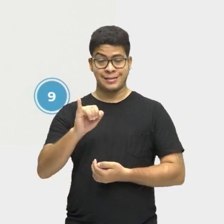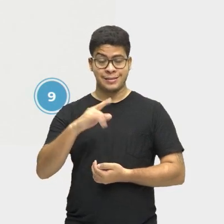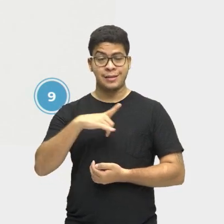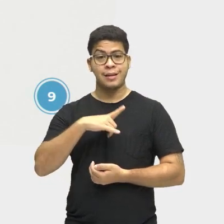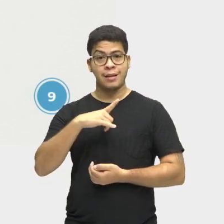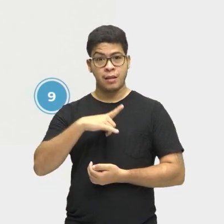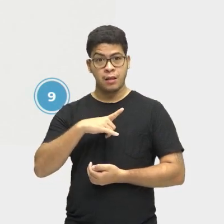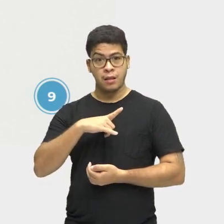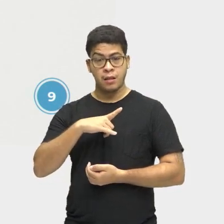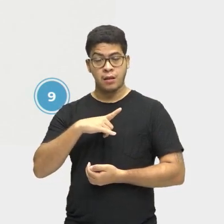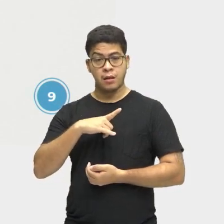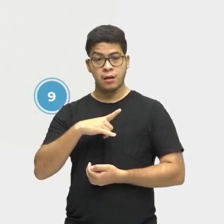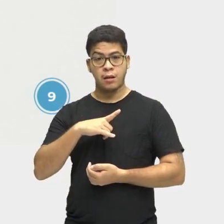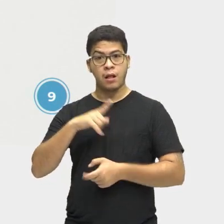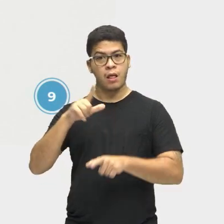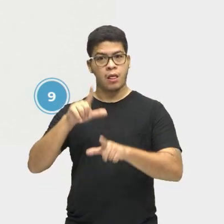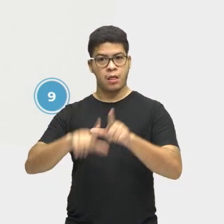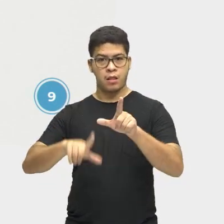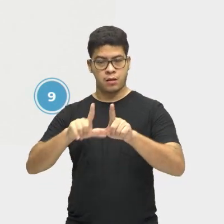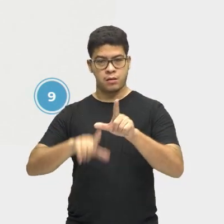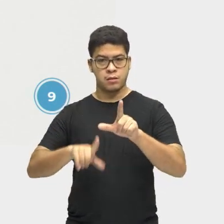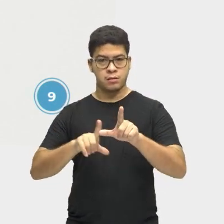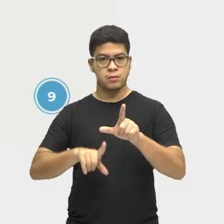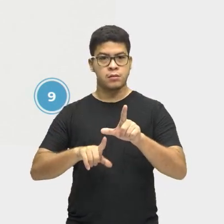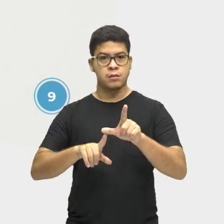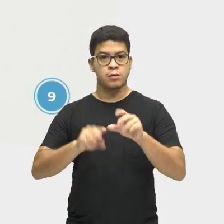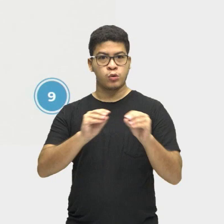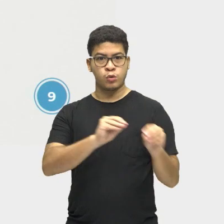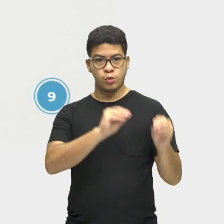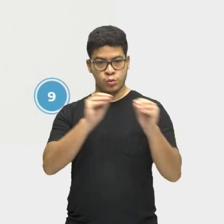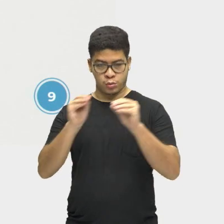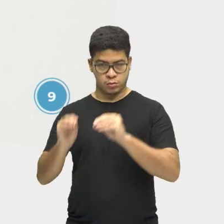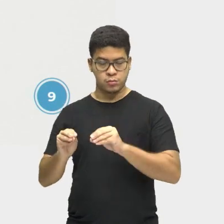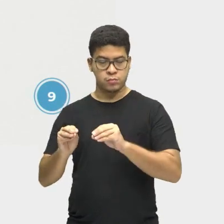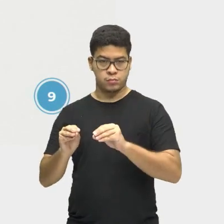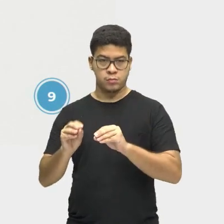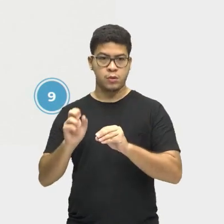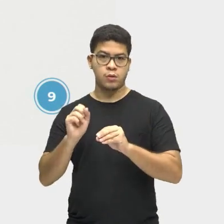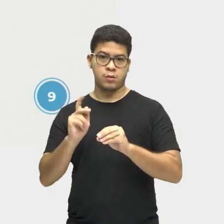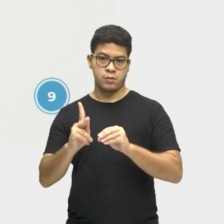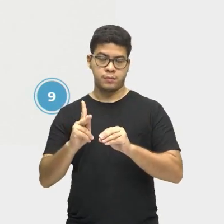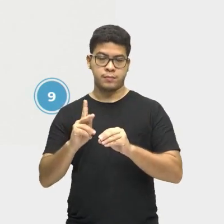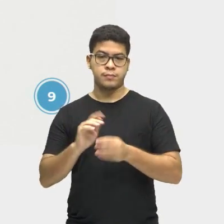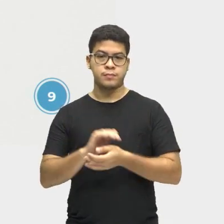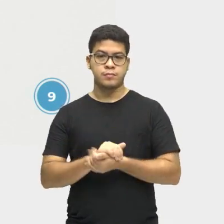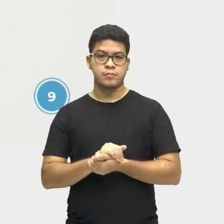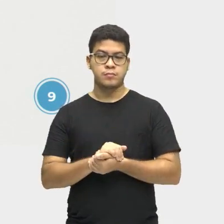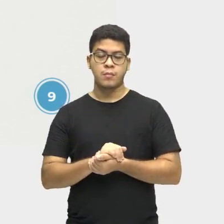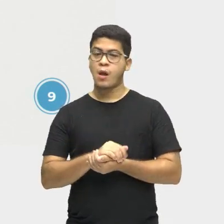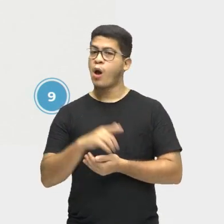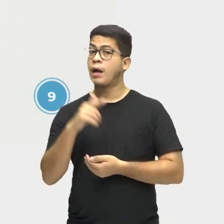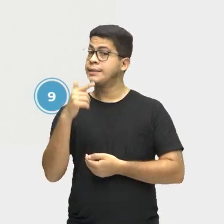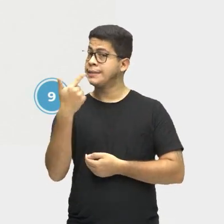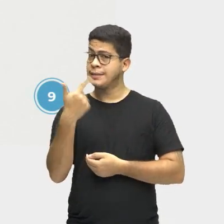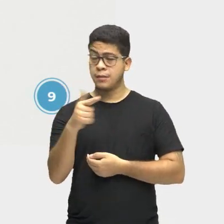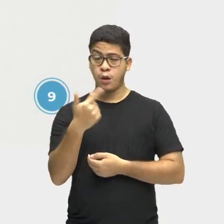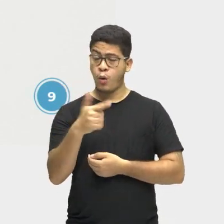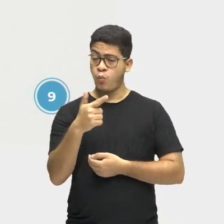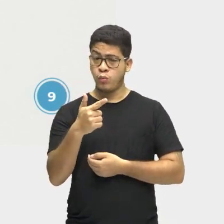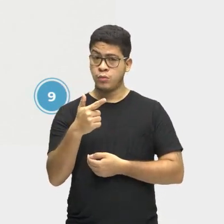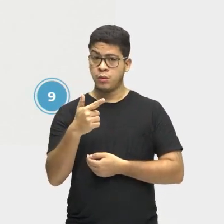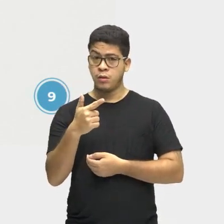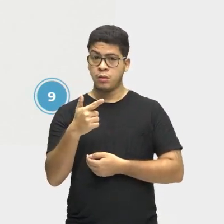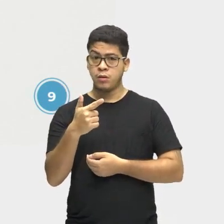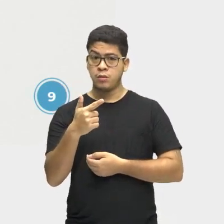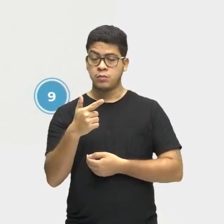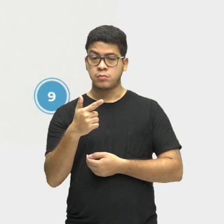sinal de igualdade. Então, aqui vai ficar 3x, tá? E o elemento que não tem letra, ou seja, o menos